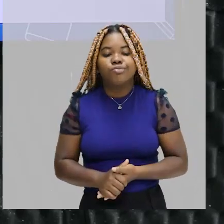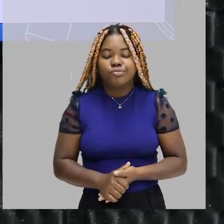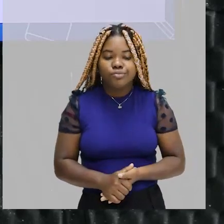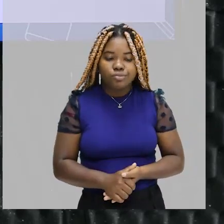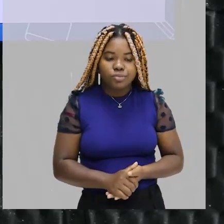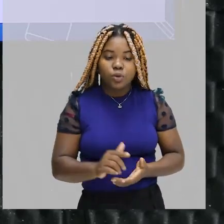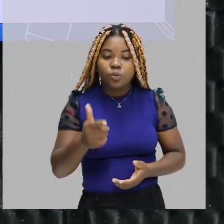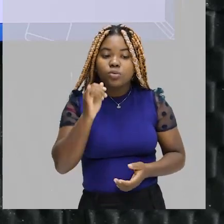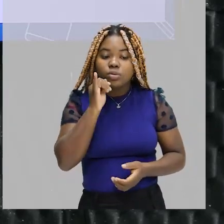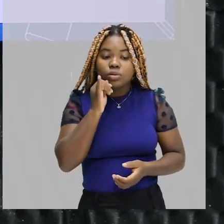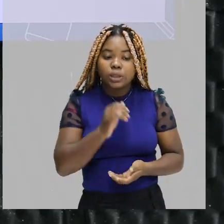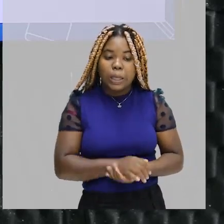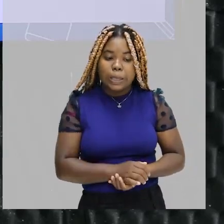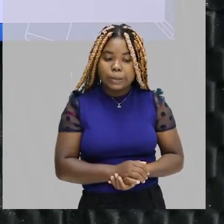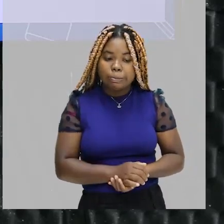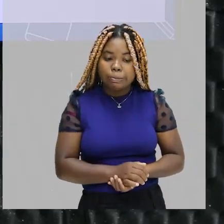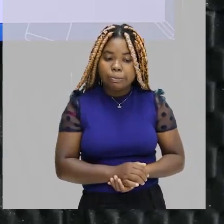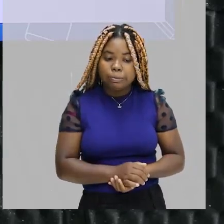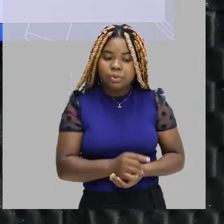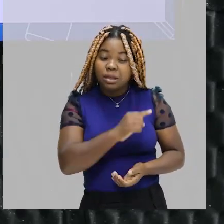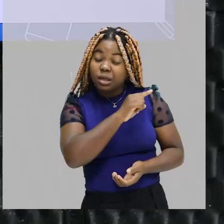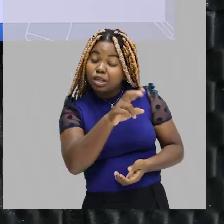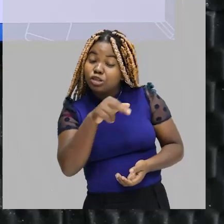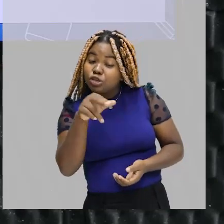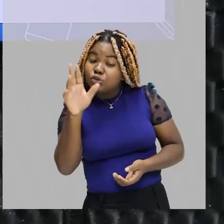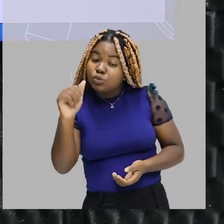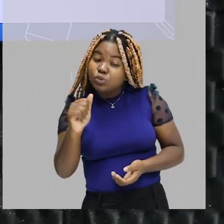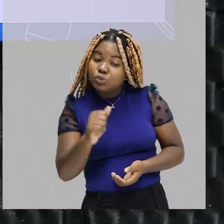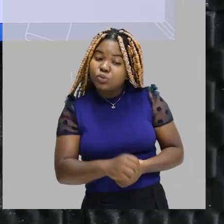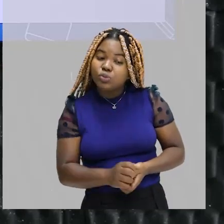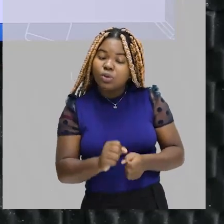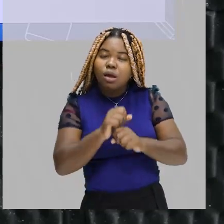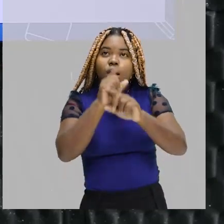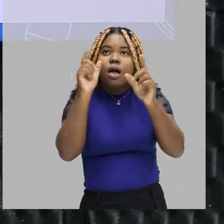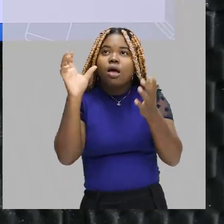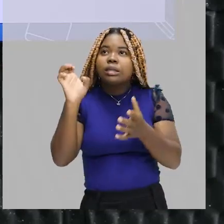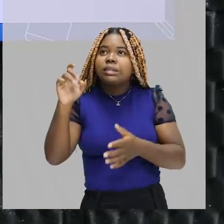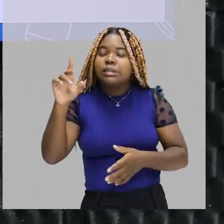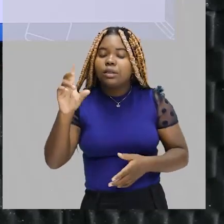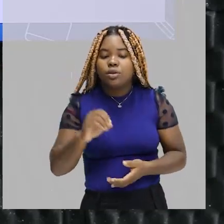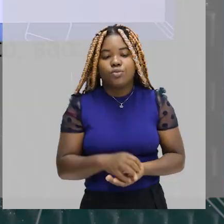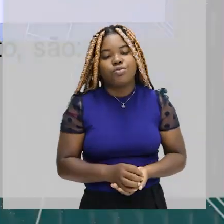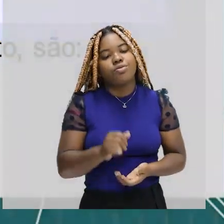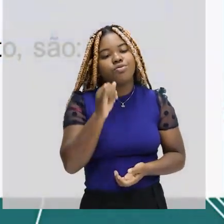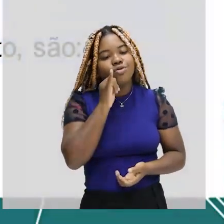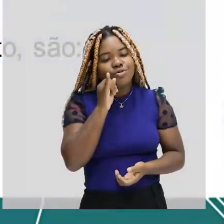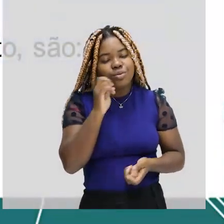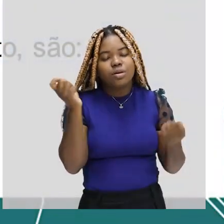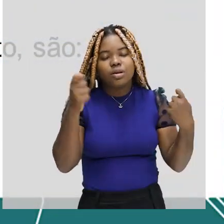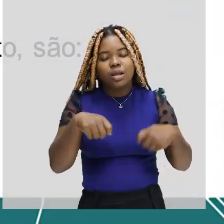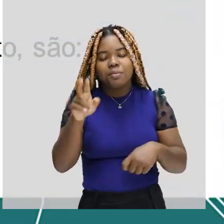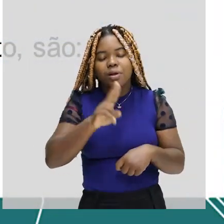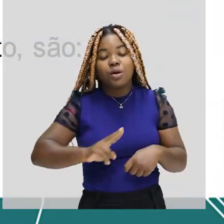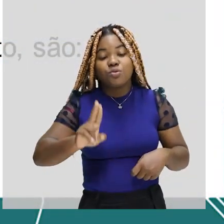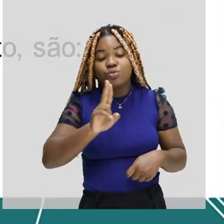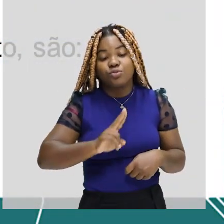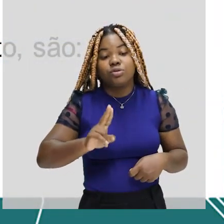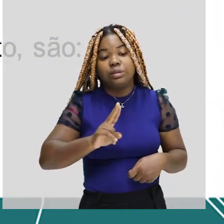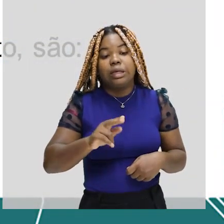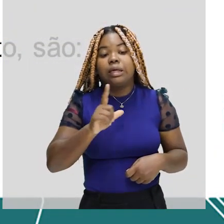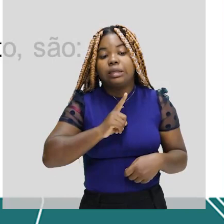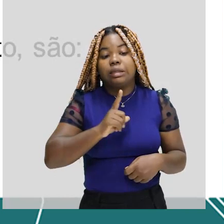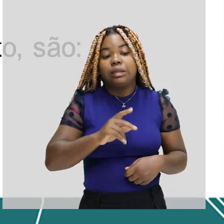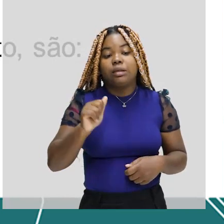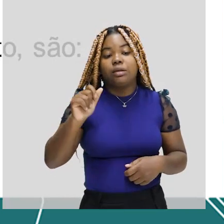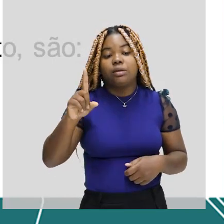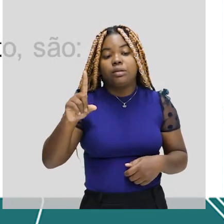up early. Eles nunca ou elas nunca acordam cedo. Então, são exemplos em que eu posso observar a presença